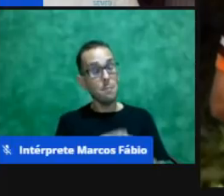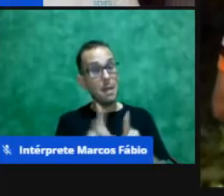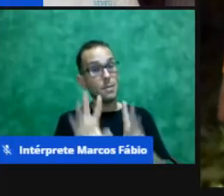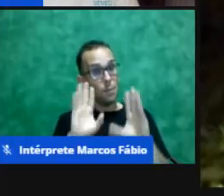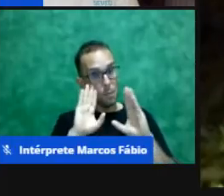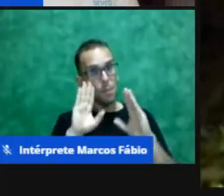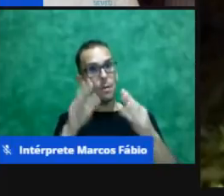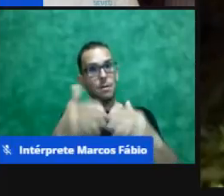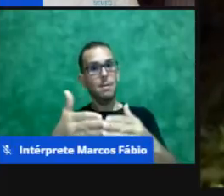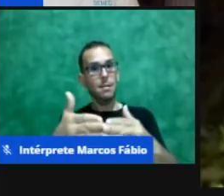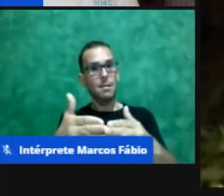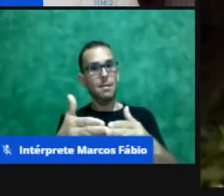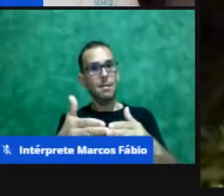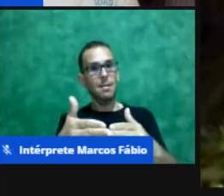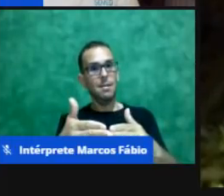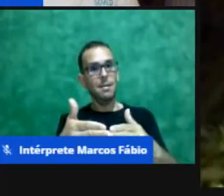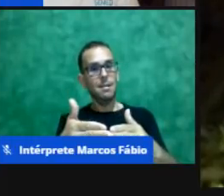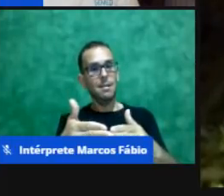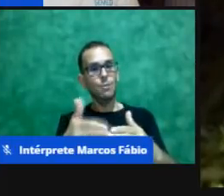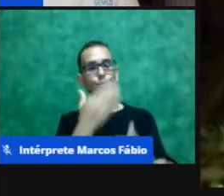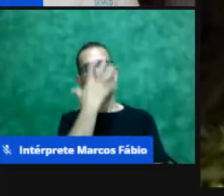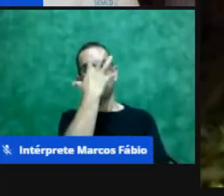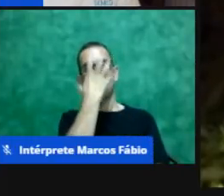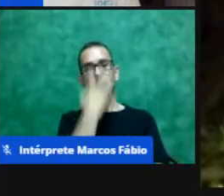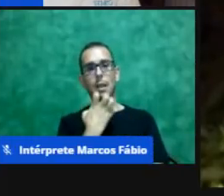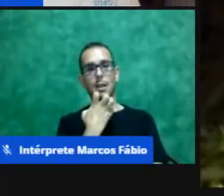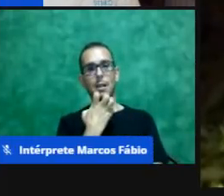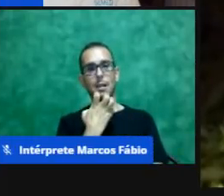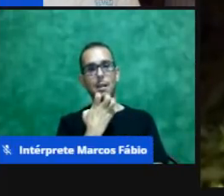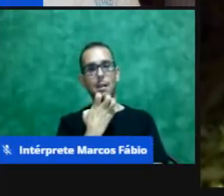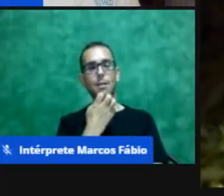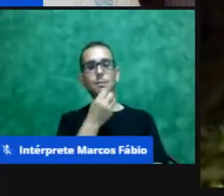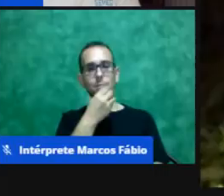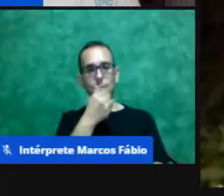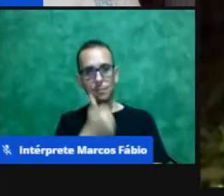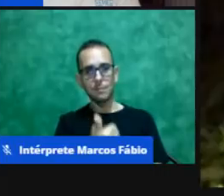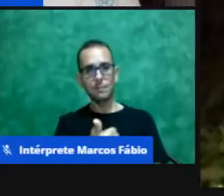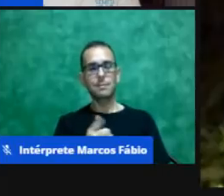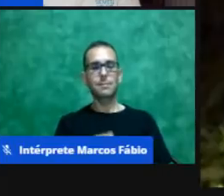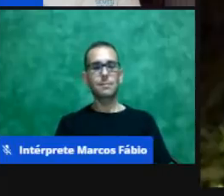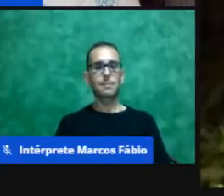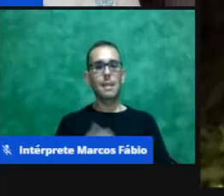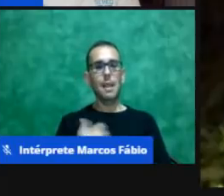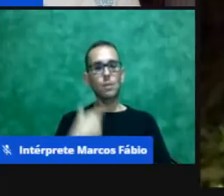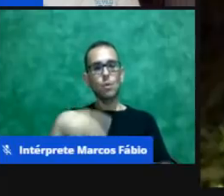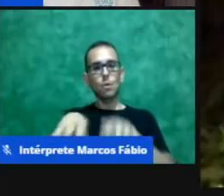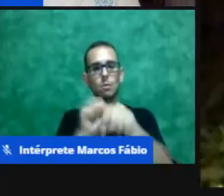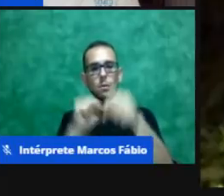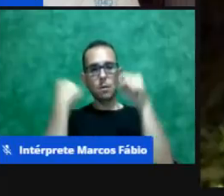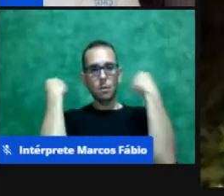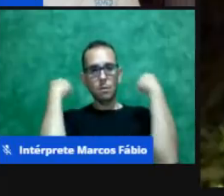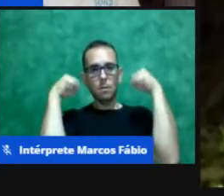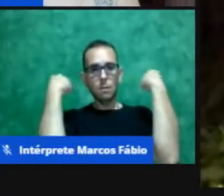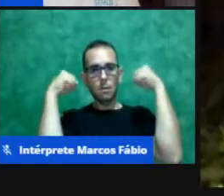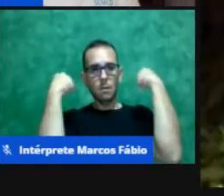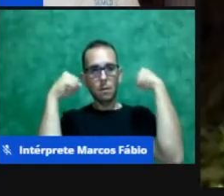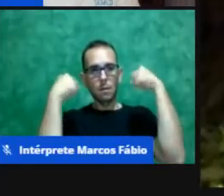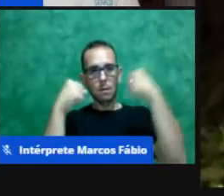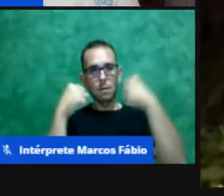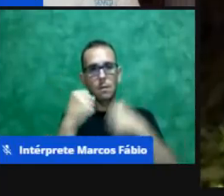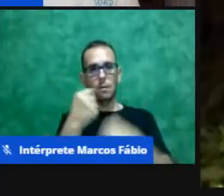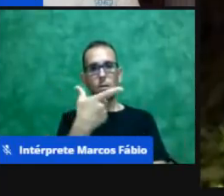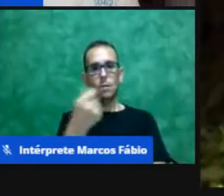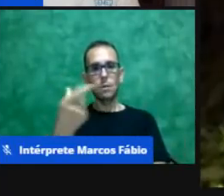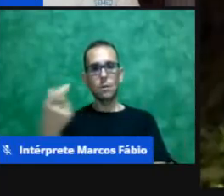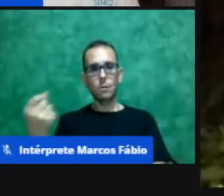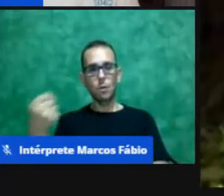lado sério que Ribeiro. Eu sou formado em Educação Física em 2000